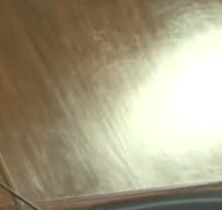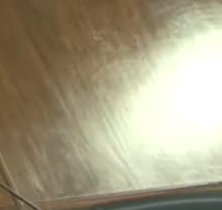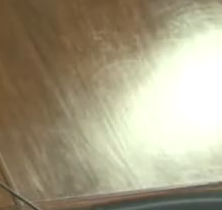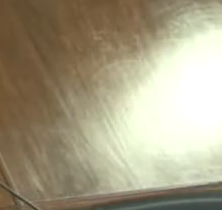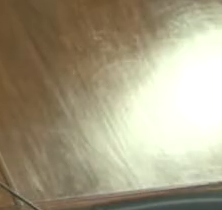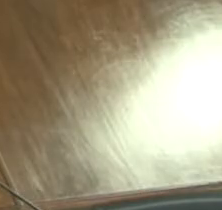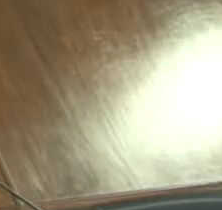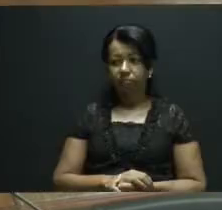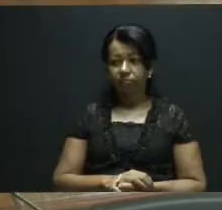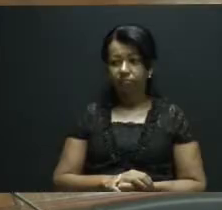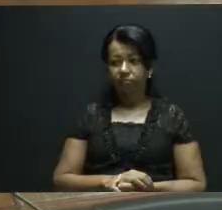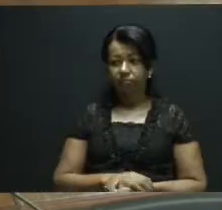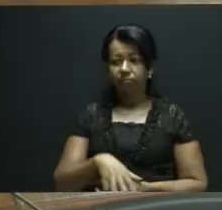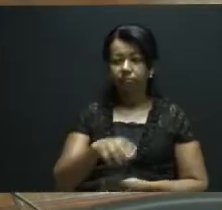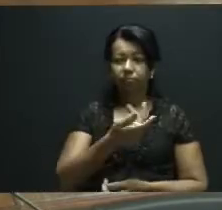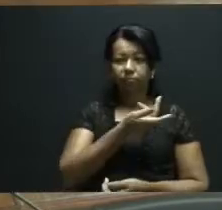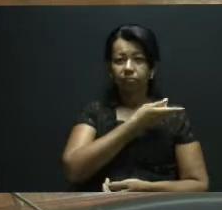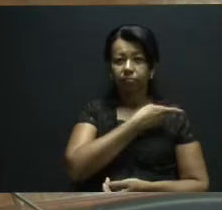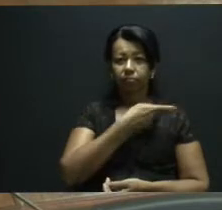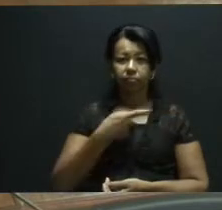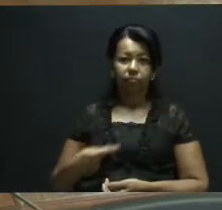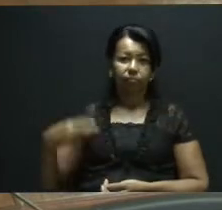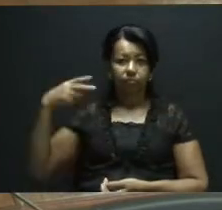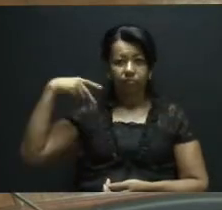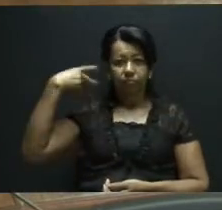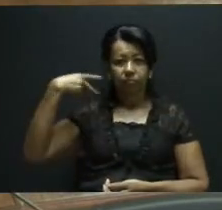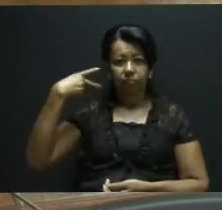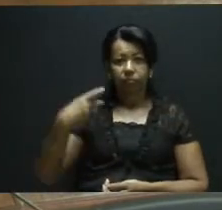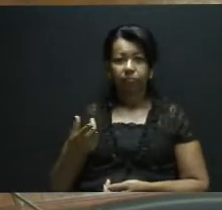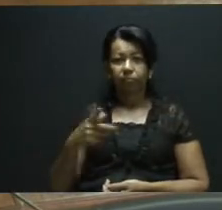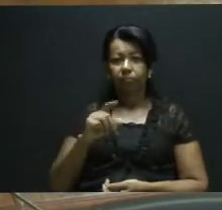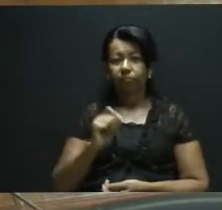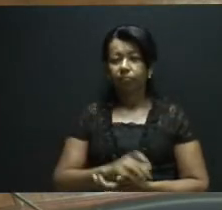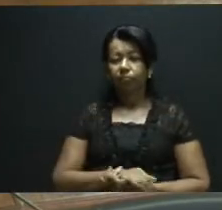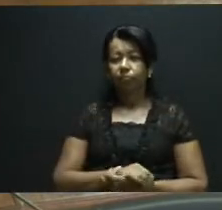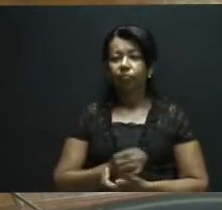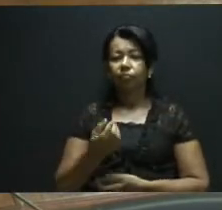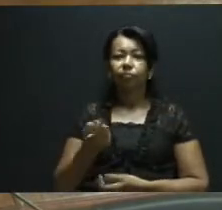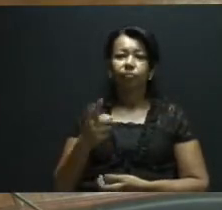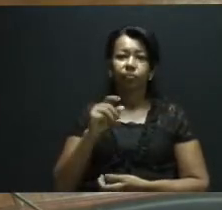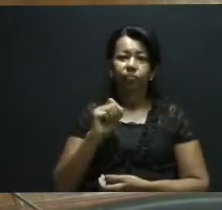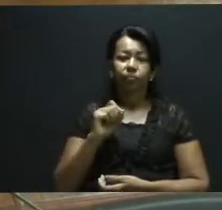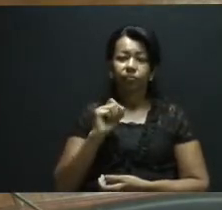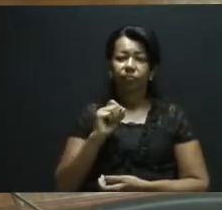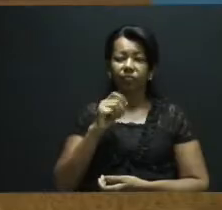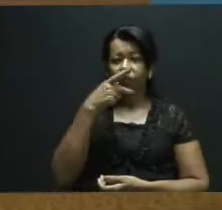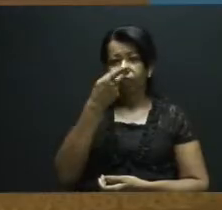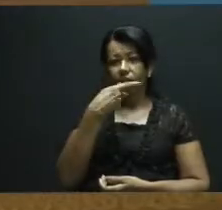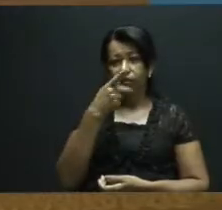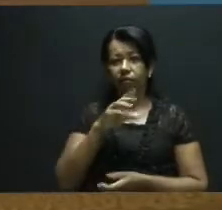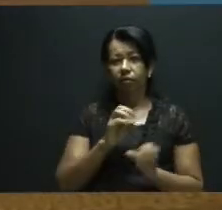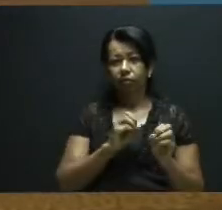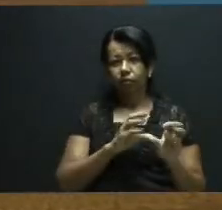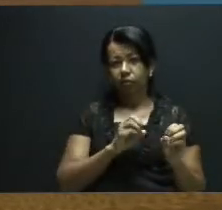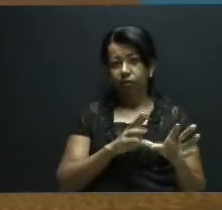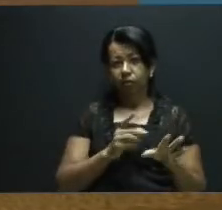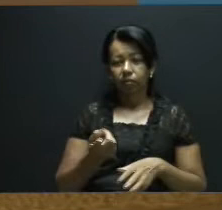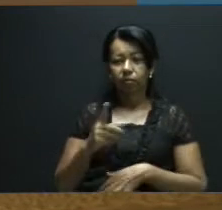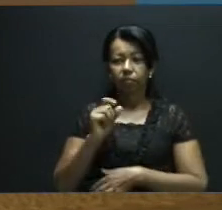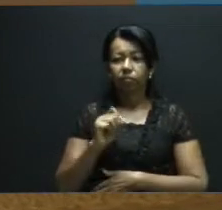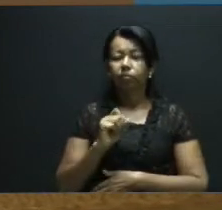senhor presidente nós parece era quem mais uma vez falar em educação